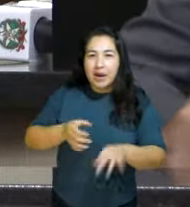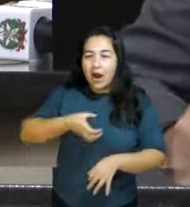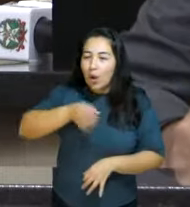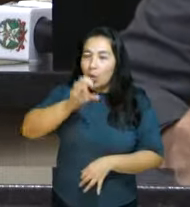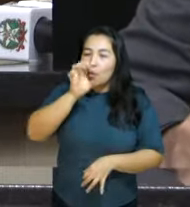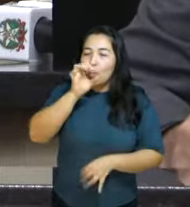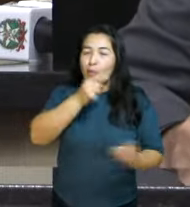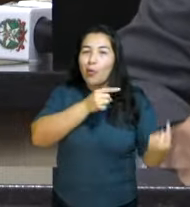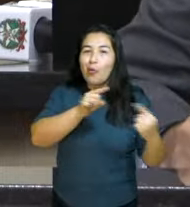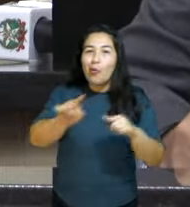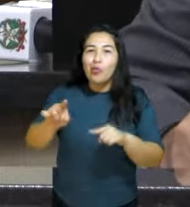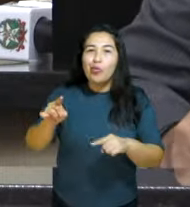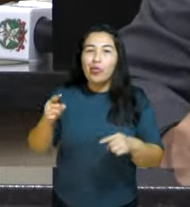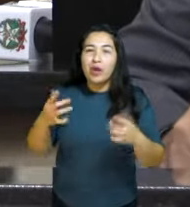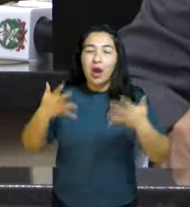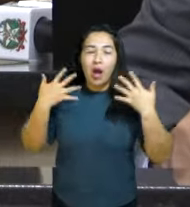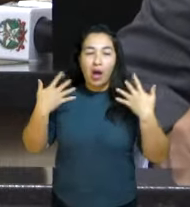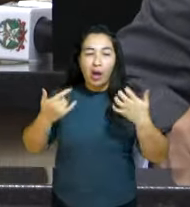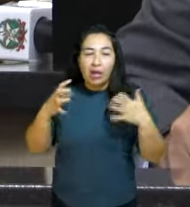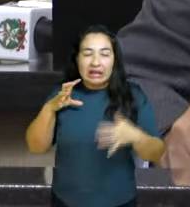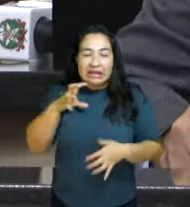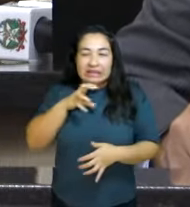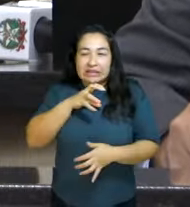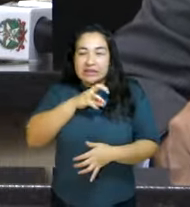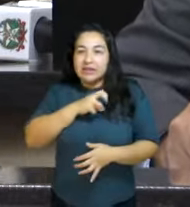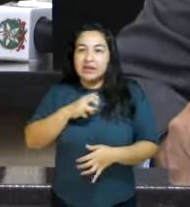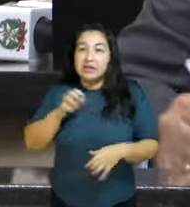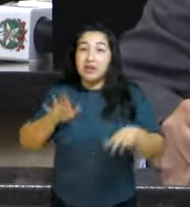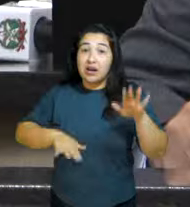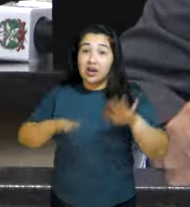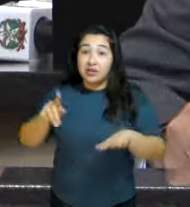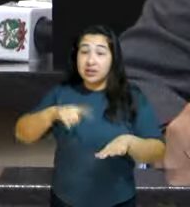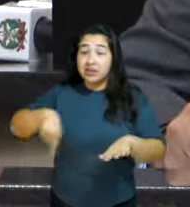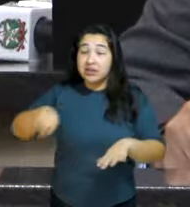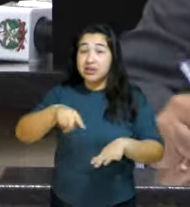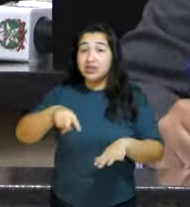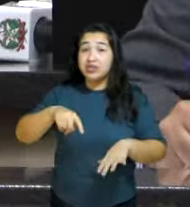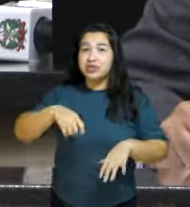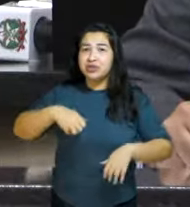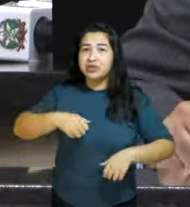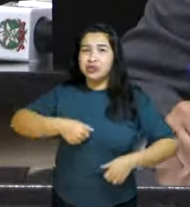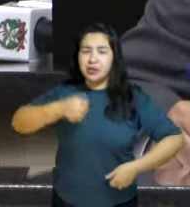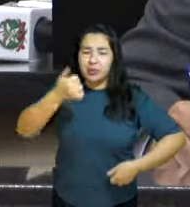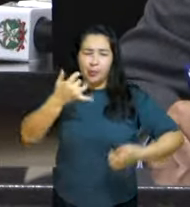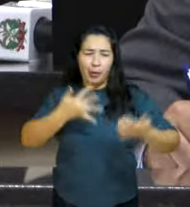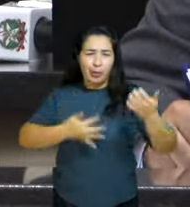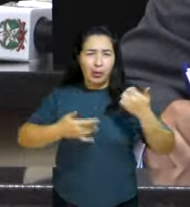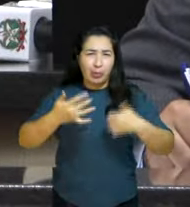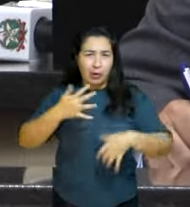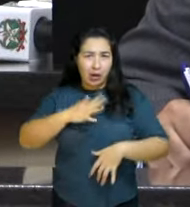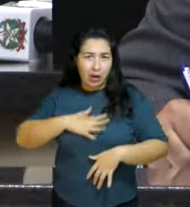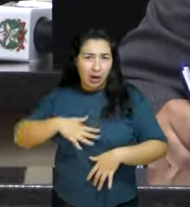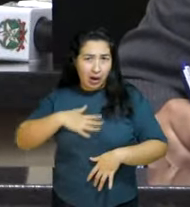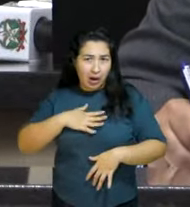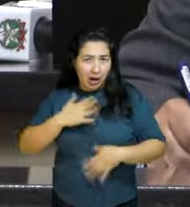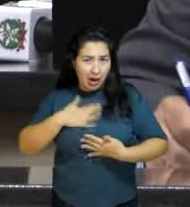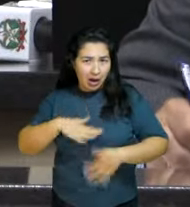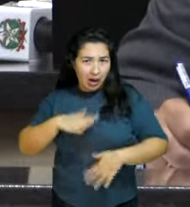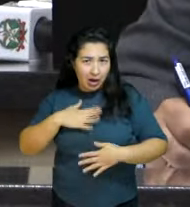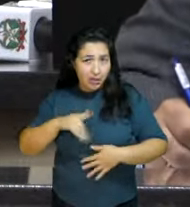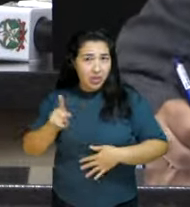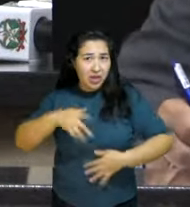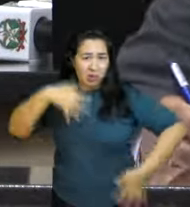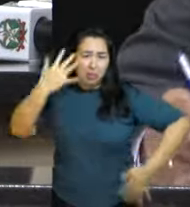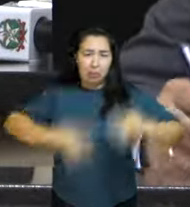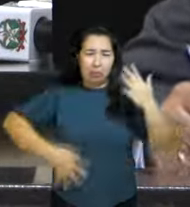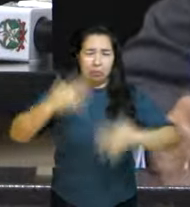e é no calor que muitas vezes as falas acabam saindo, não só de um lado, mas do outro, e de um